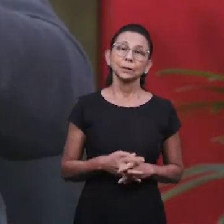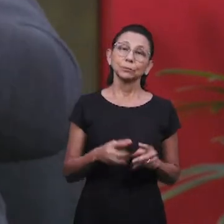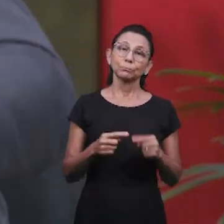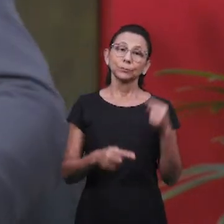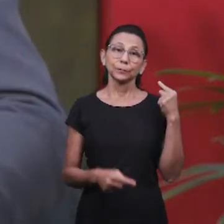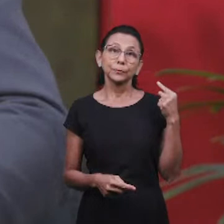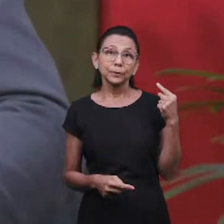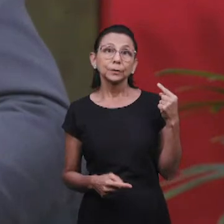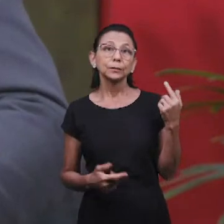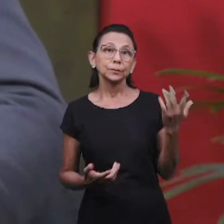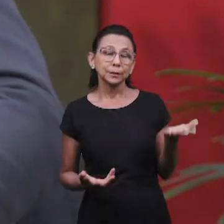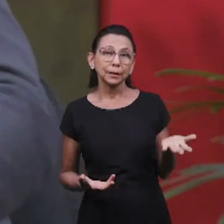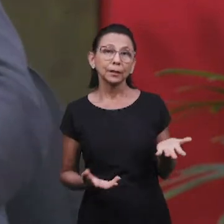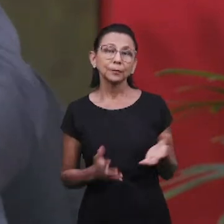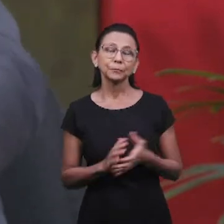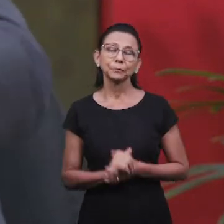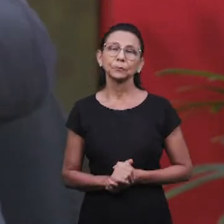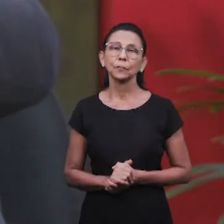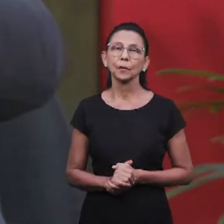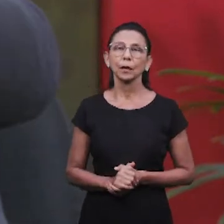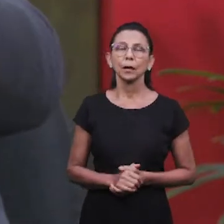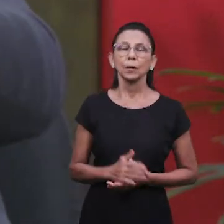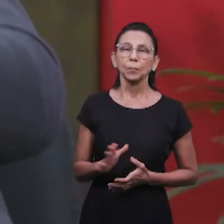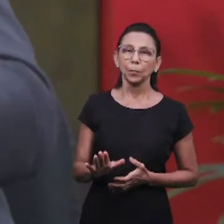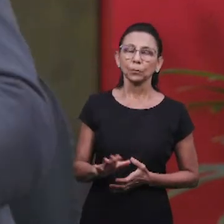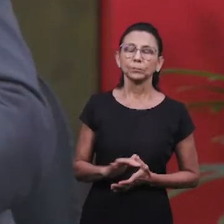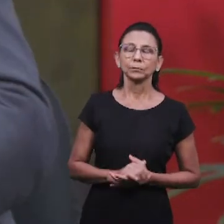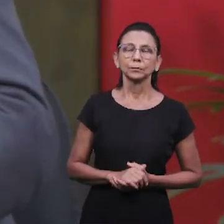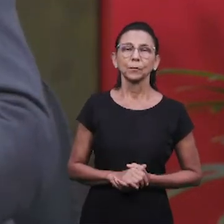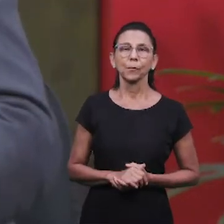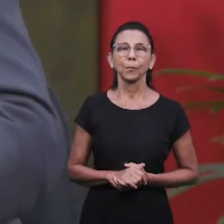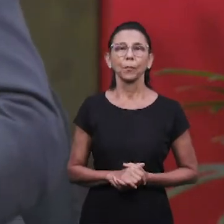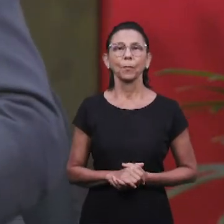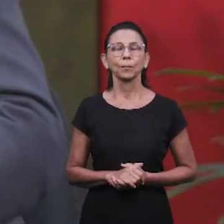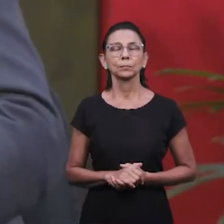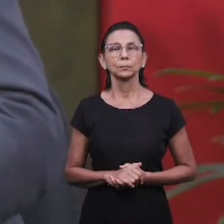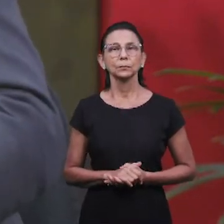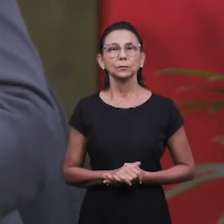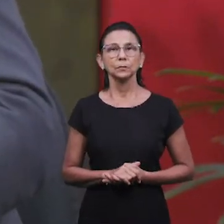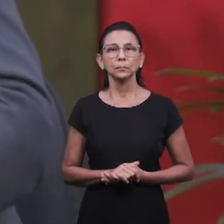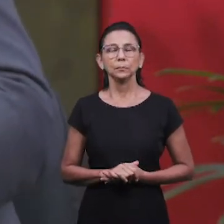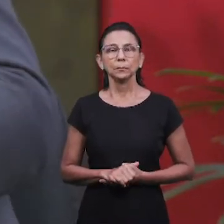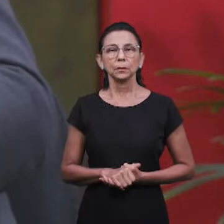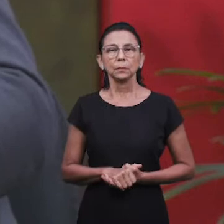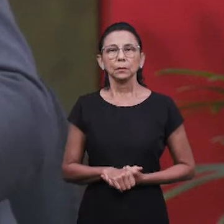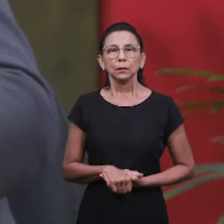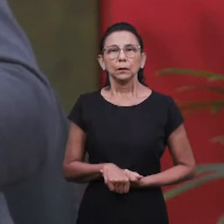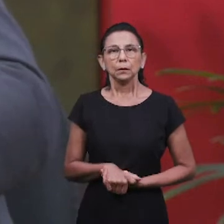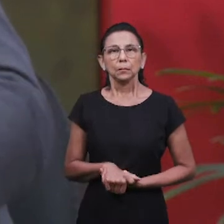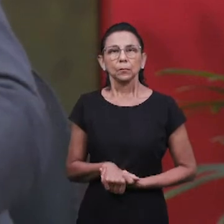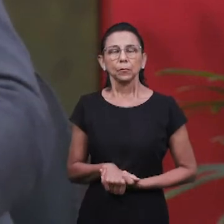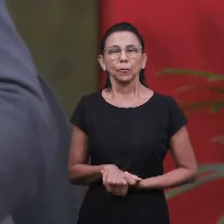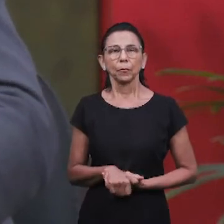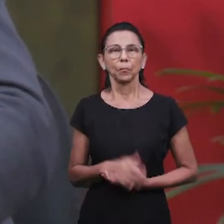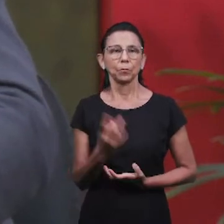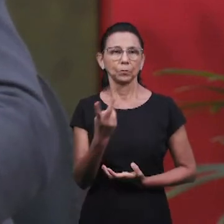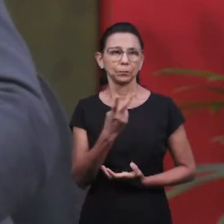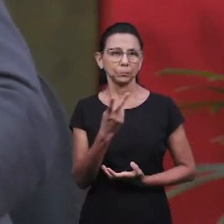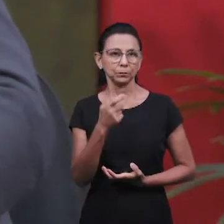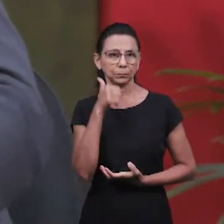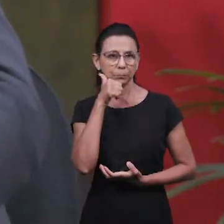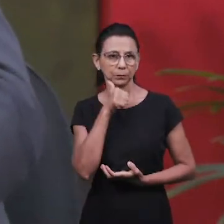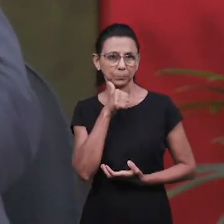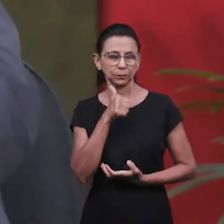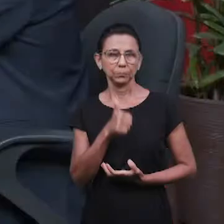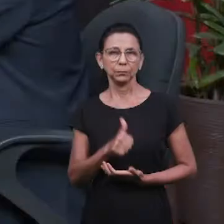os desafios, né, que precisam ser superados. Bom, a gente vai então tratar, vamos deixar que a Janaína e a Jéssica falem sobre